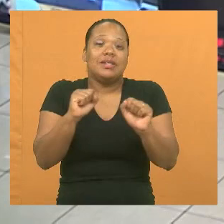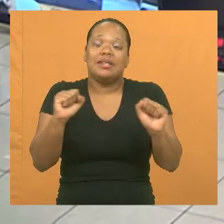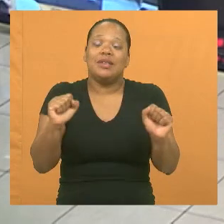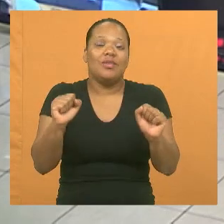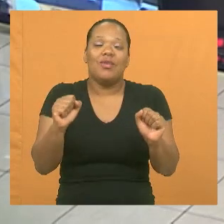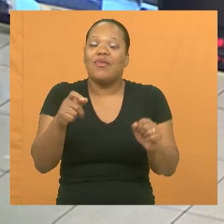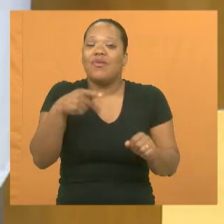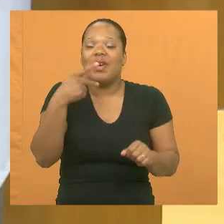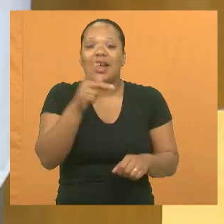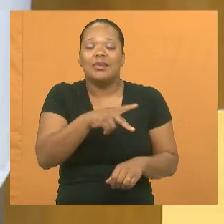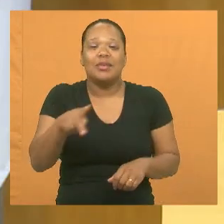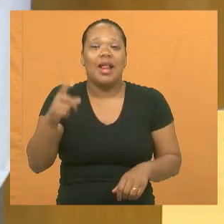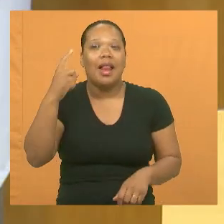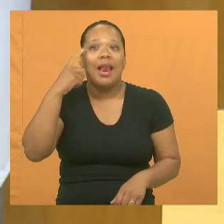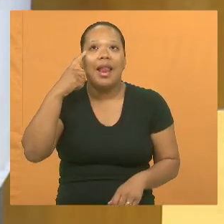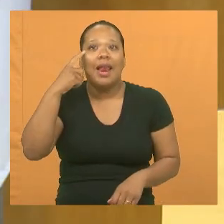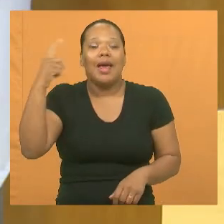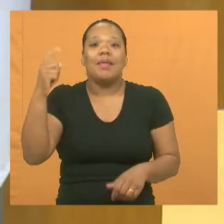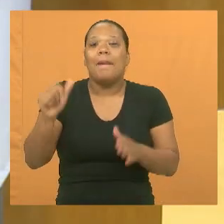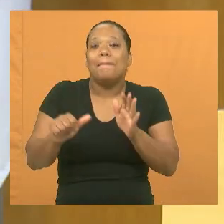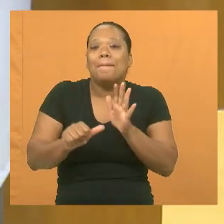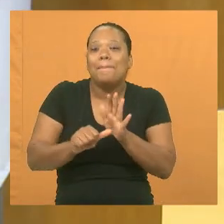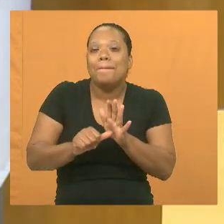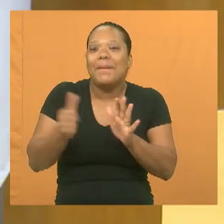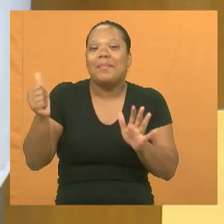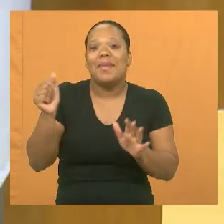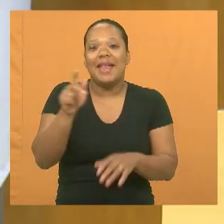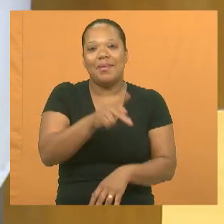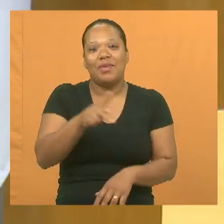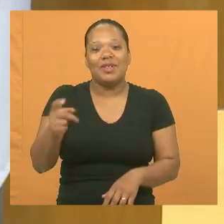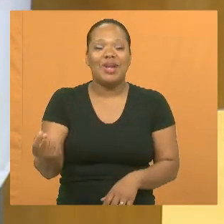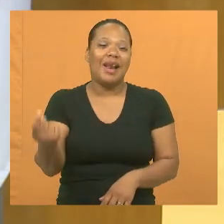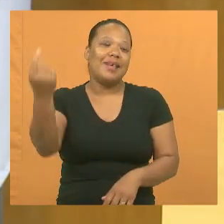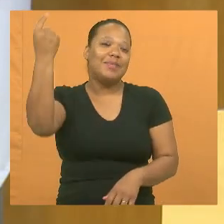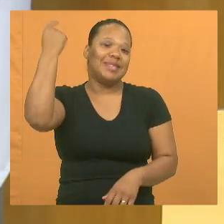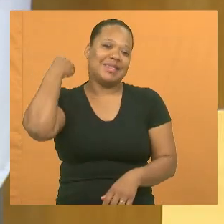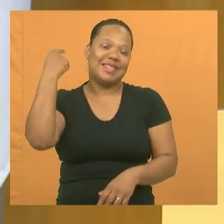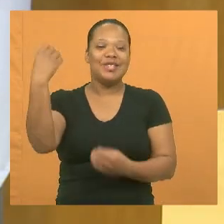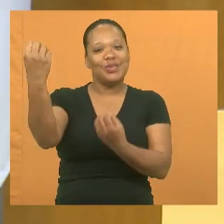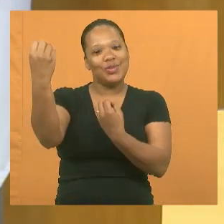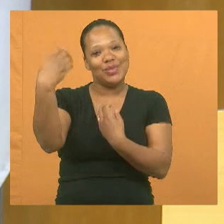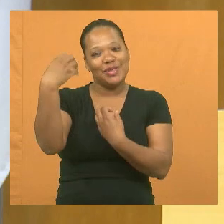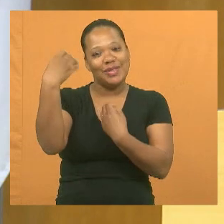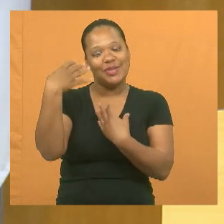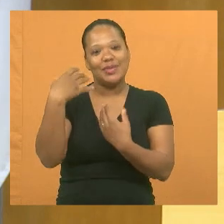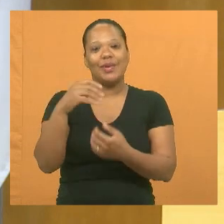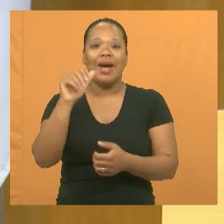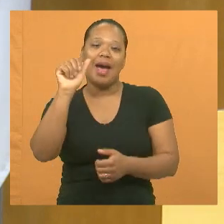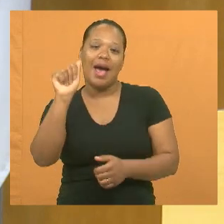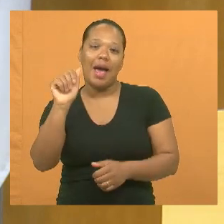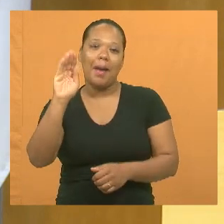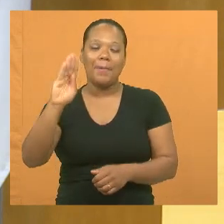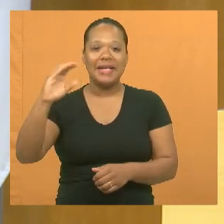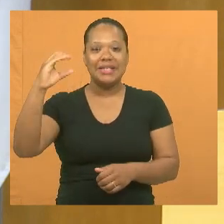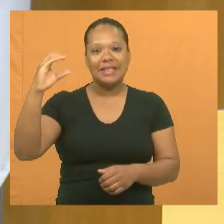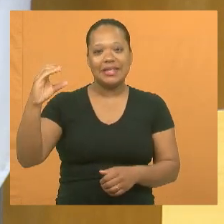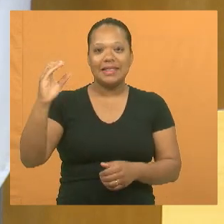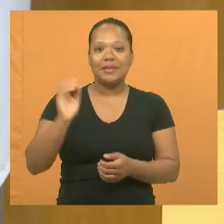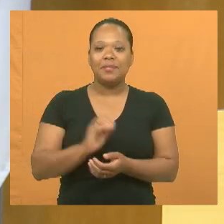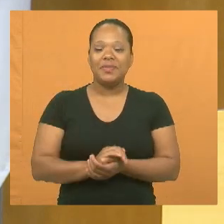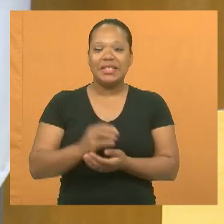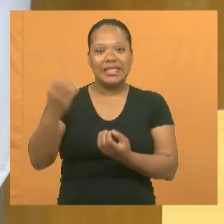de professor, não lembrar da primeira professora que nos ensinou o beabá, que nos